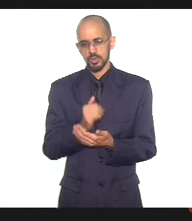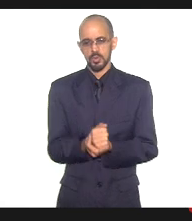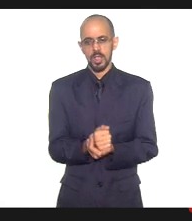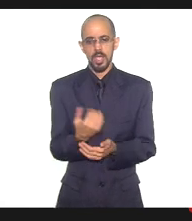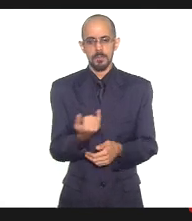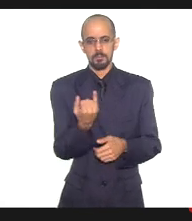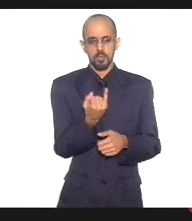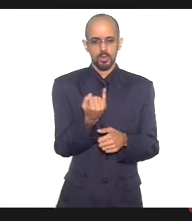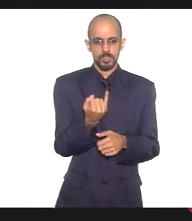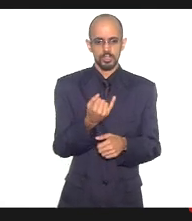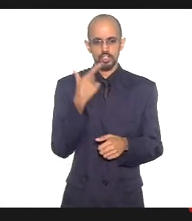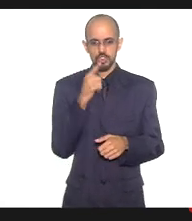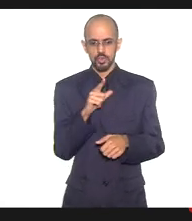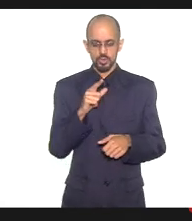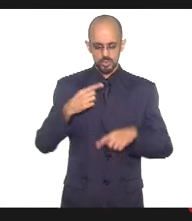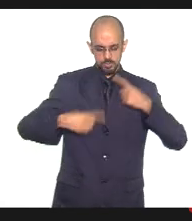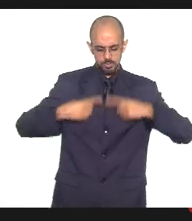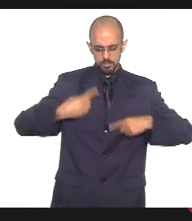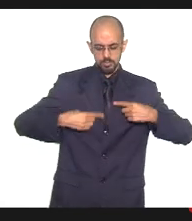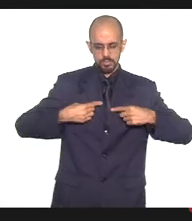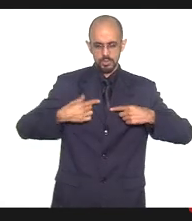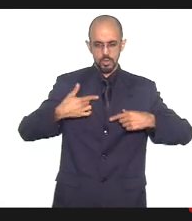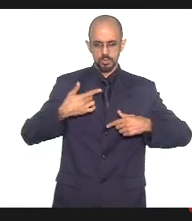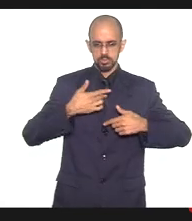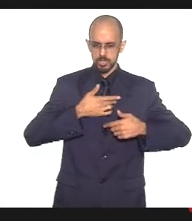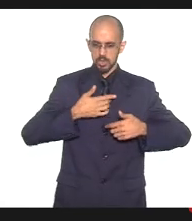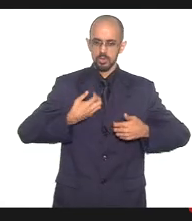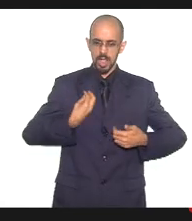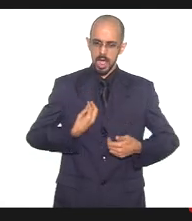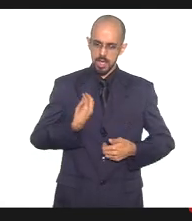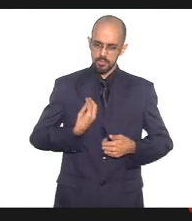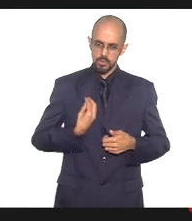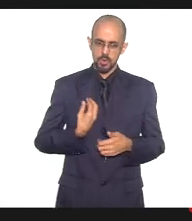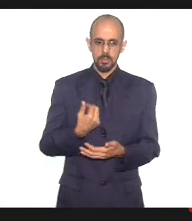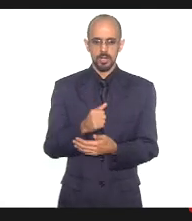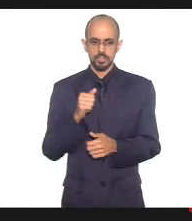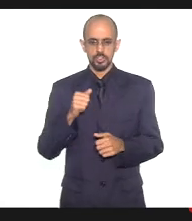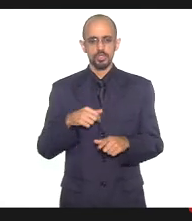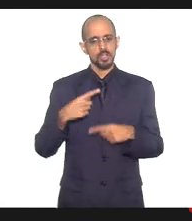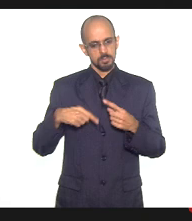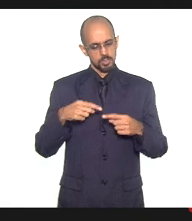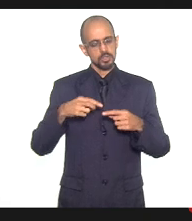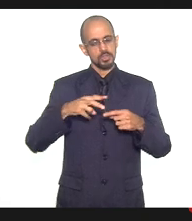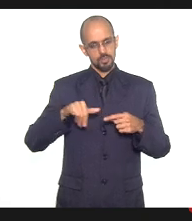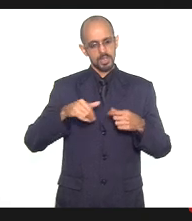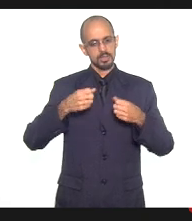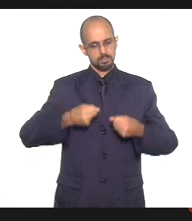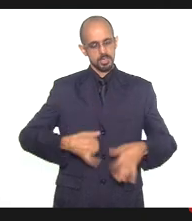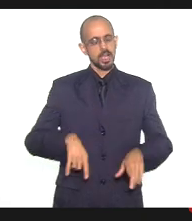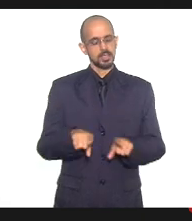condições competitivas. Né? Eu, o André também vai conseguir falar um pouco sobre esse elemento mais à frente.